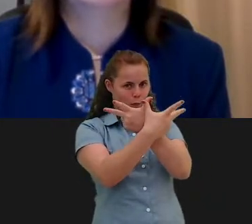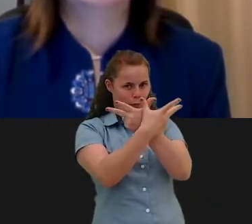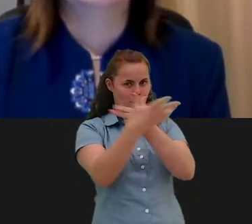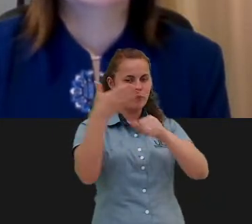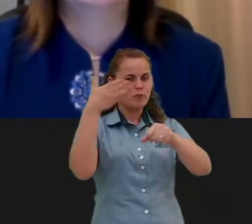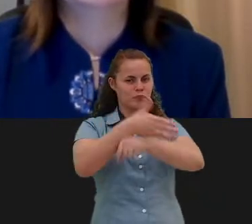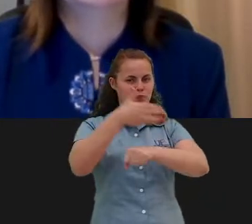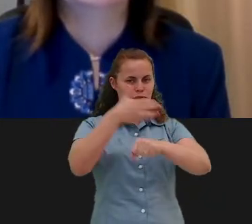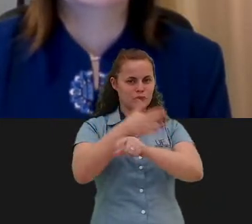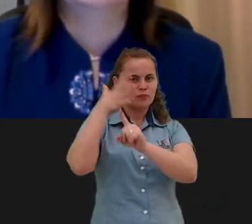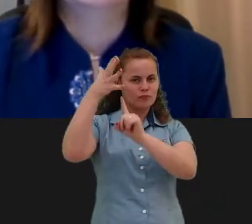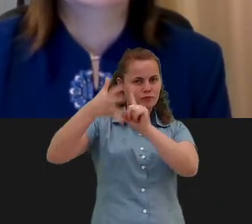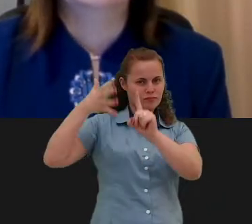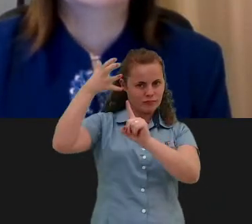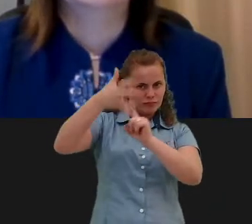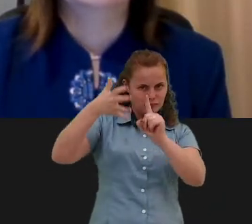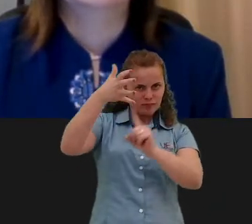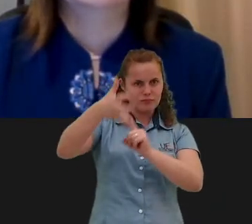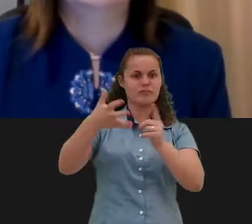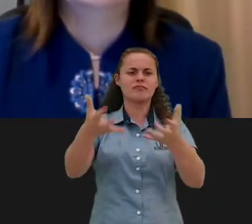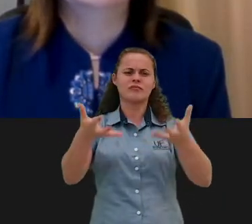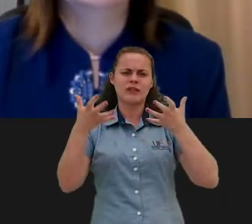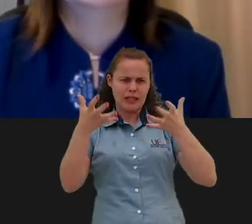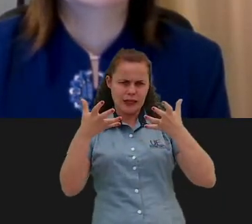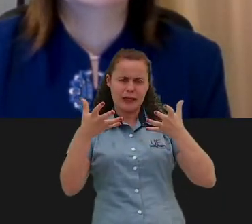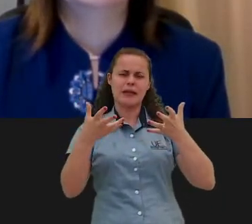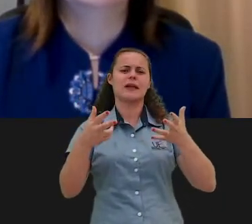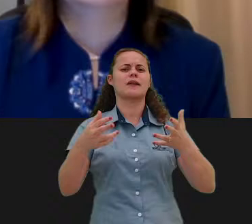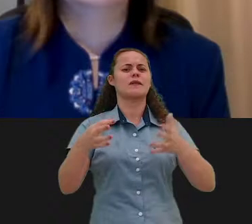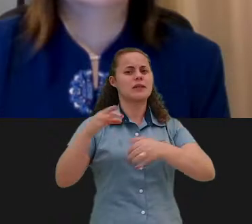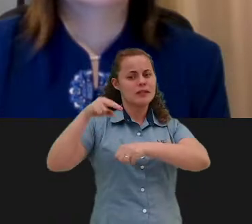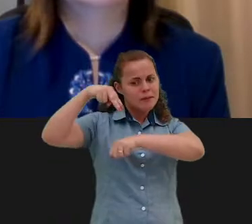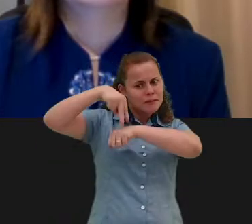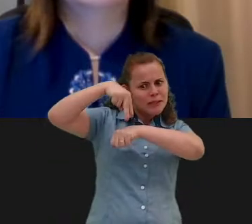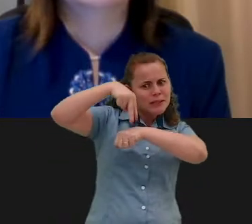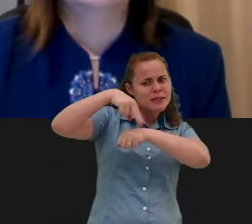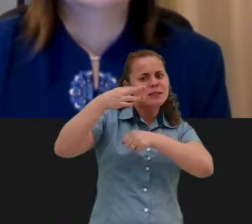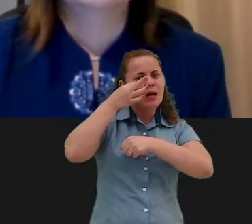no nosso evento, queria que a senhora estivesse aqui conosco para receber o seu